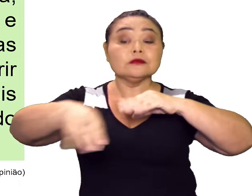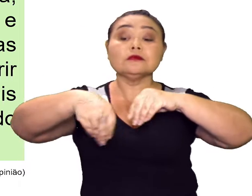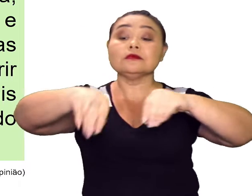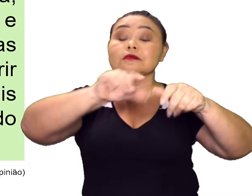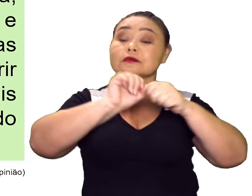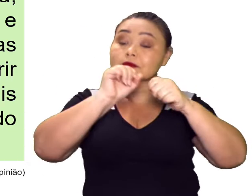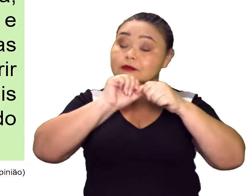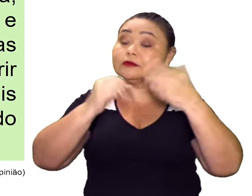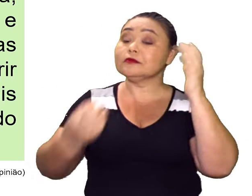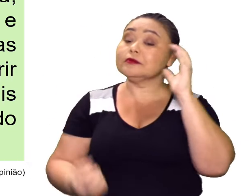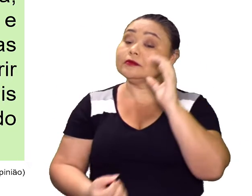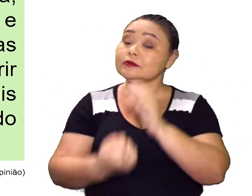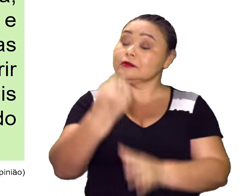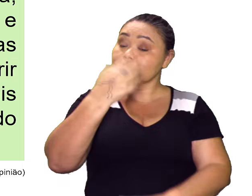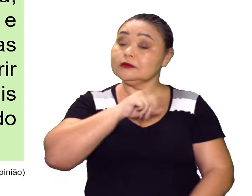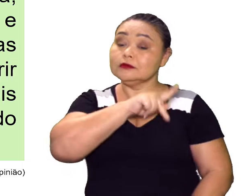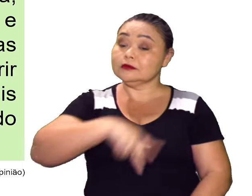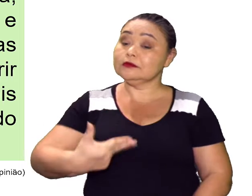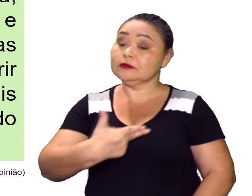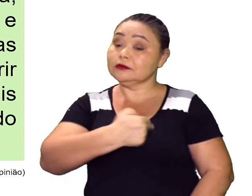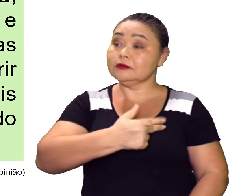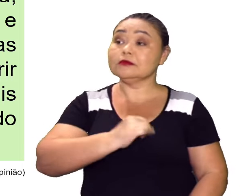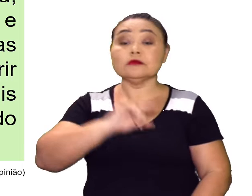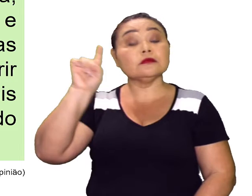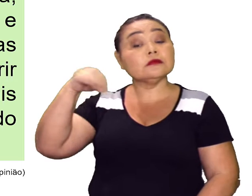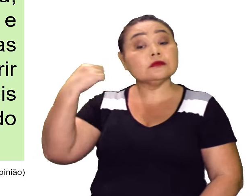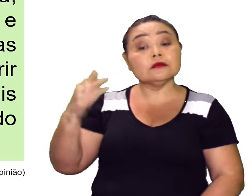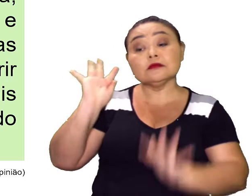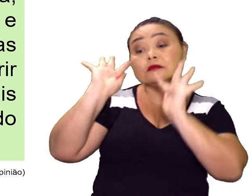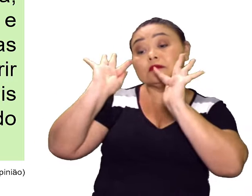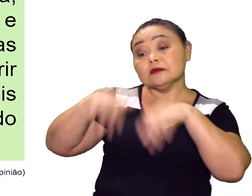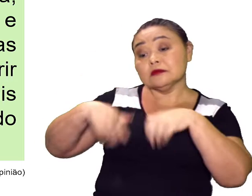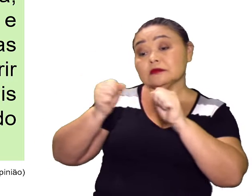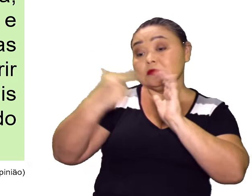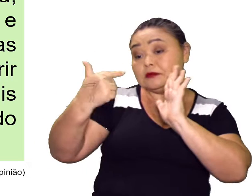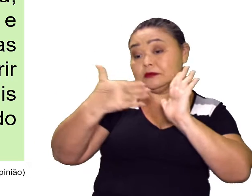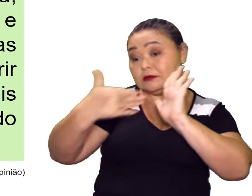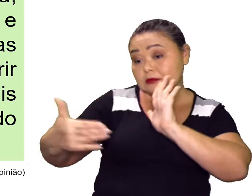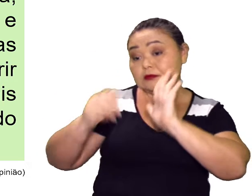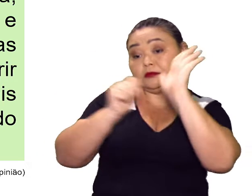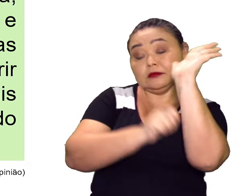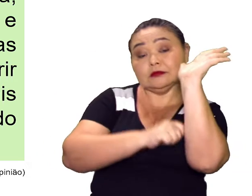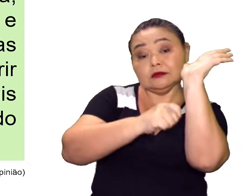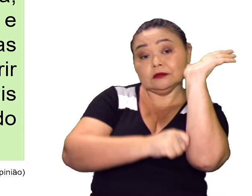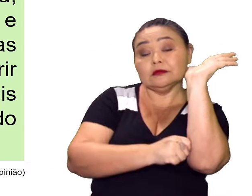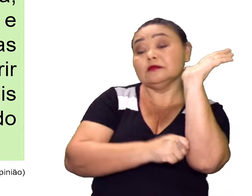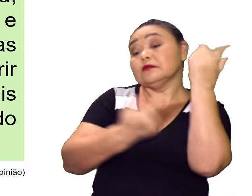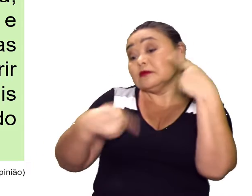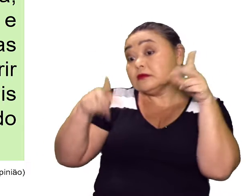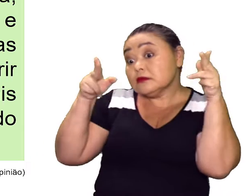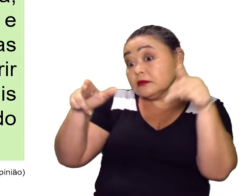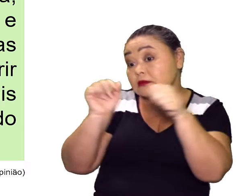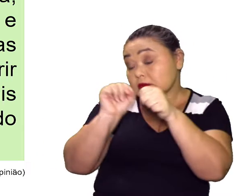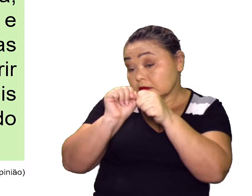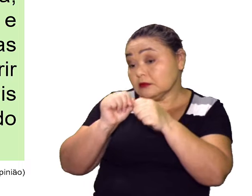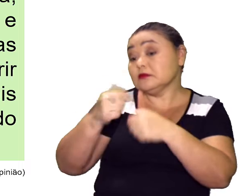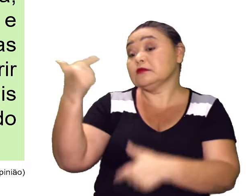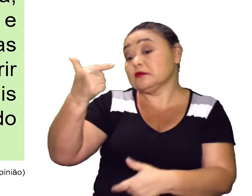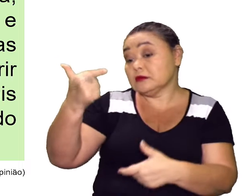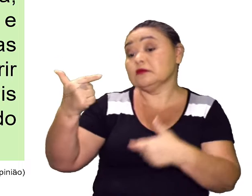criado por Getúlio Vargas. Então, o fim do segundo ciclo da borracha, ele termina justamente com o fim da Segunda